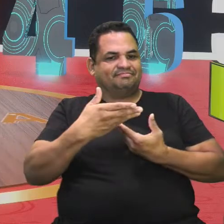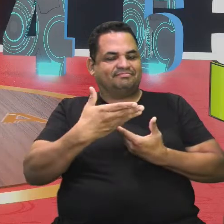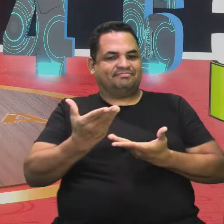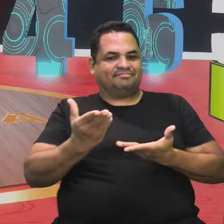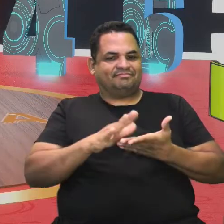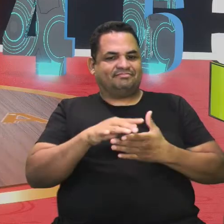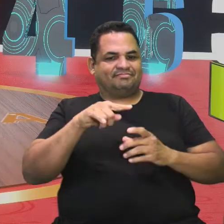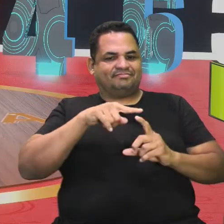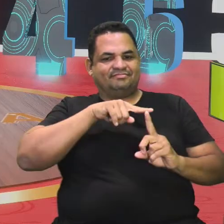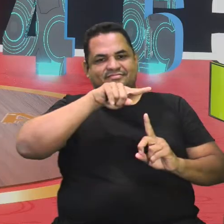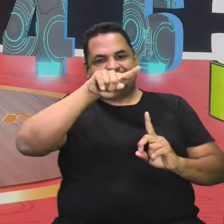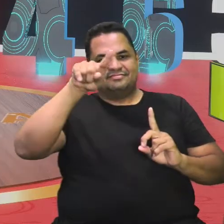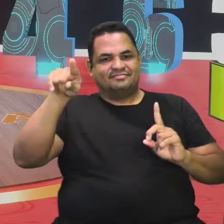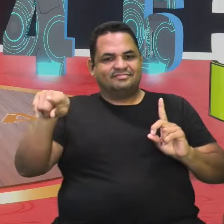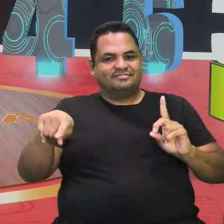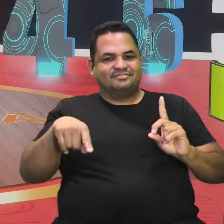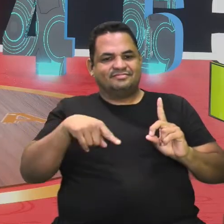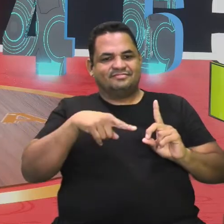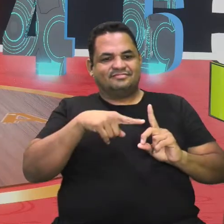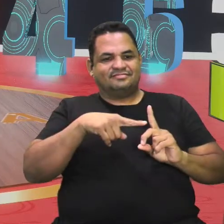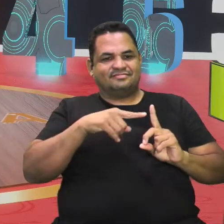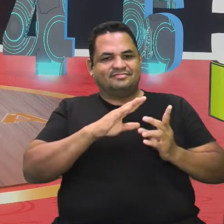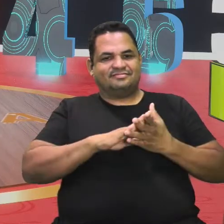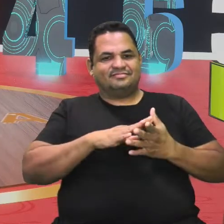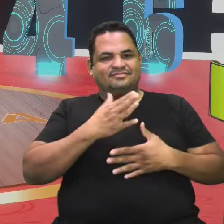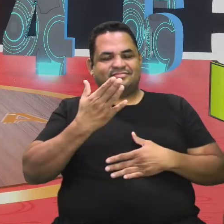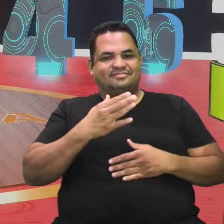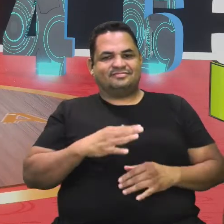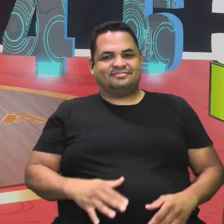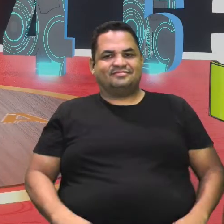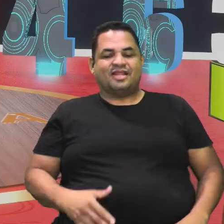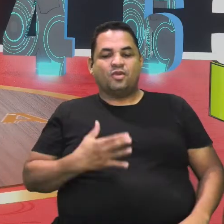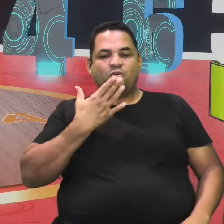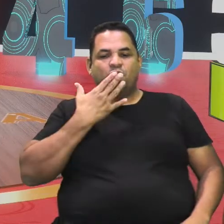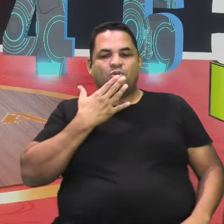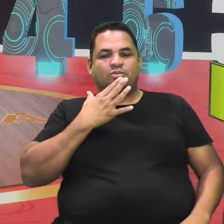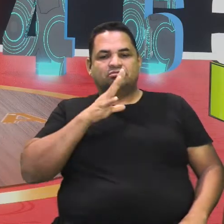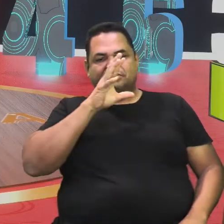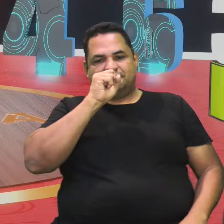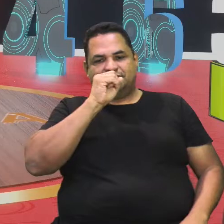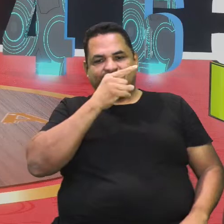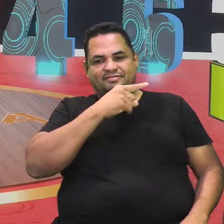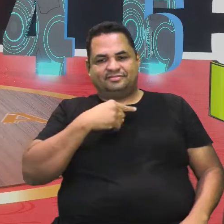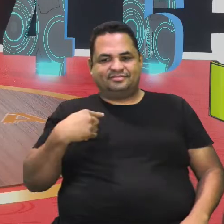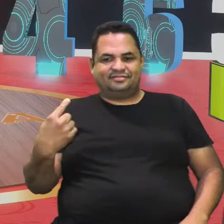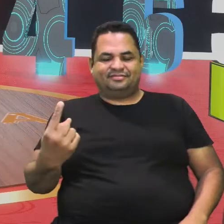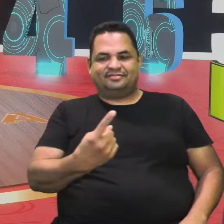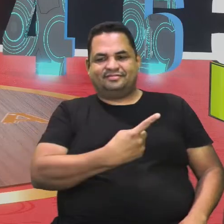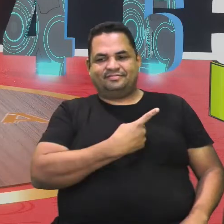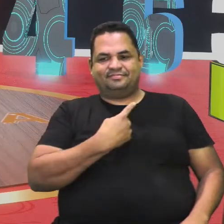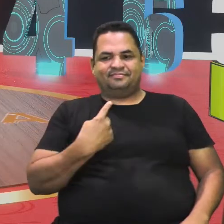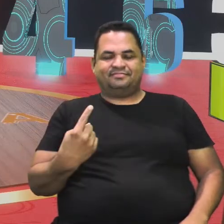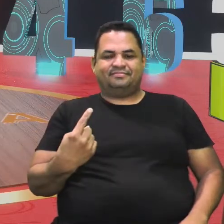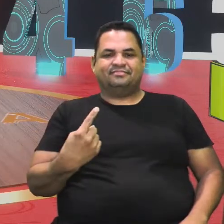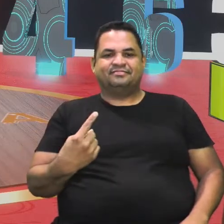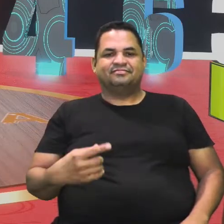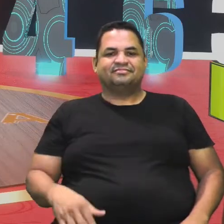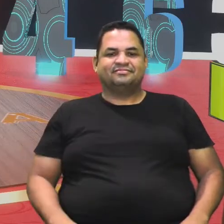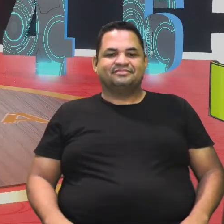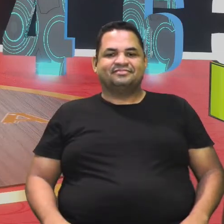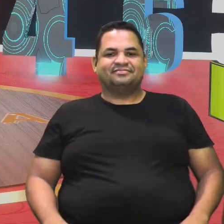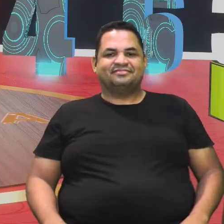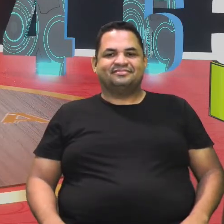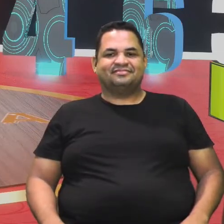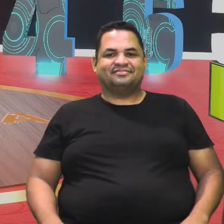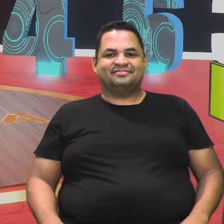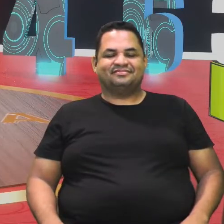Nessa circunferência, essa douradinha aqui do nosso palco, a gente está interno, né? É. Aí nós somos um ponto,